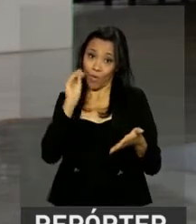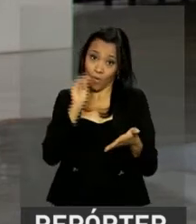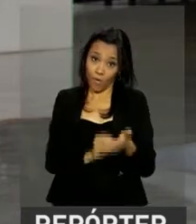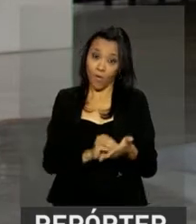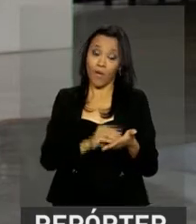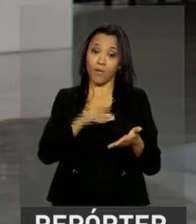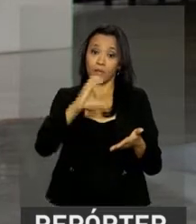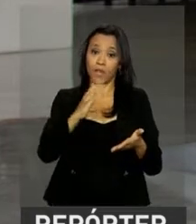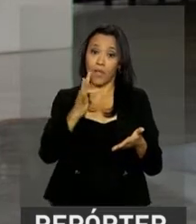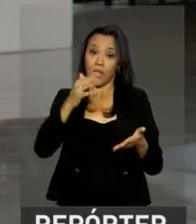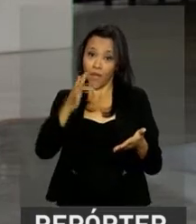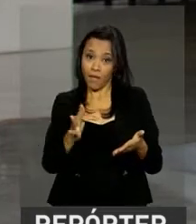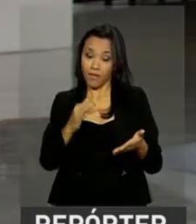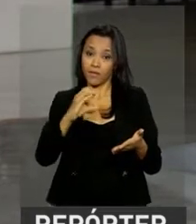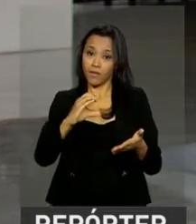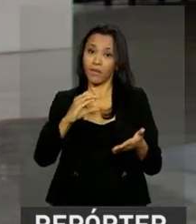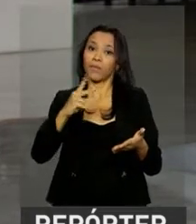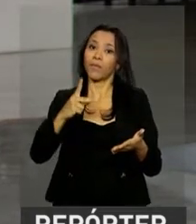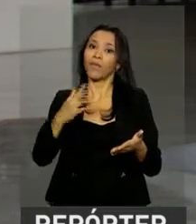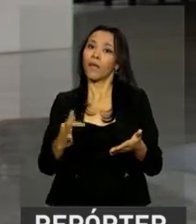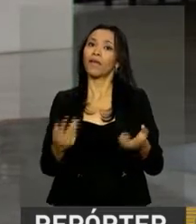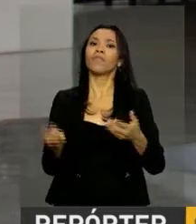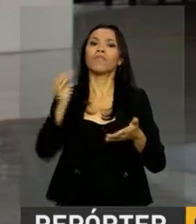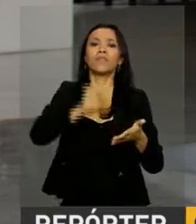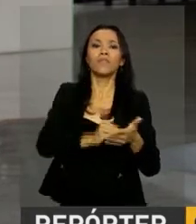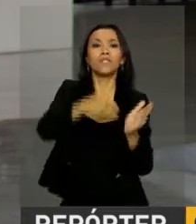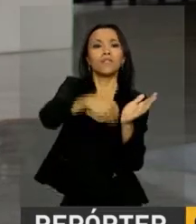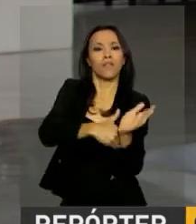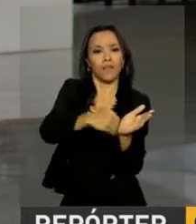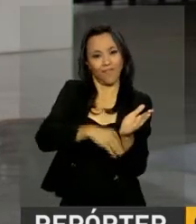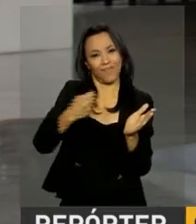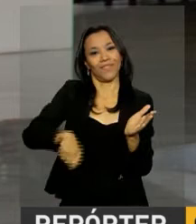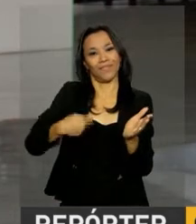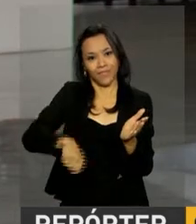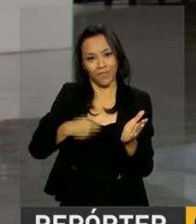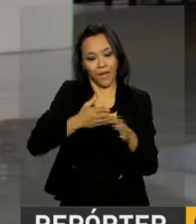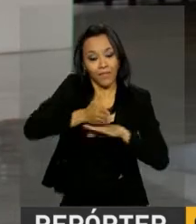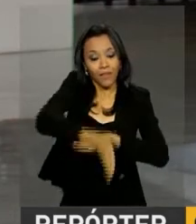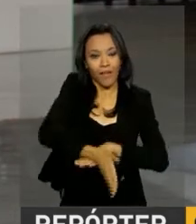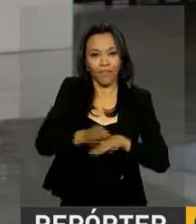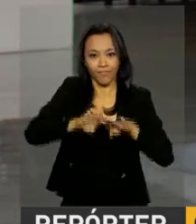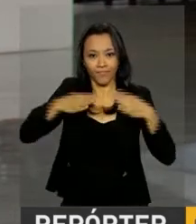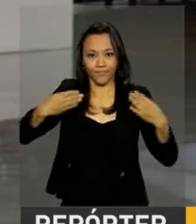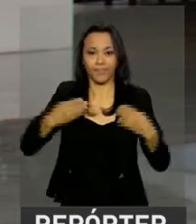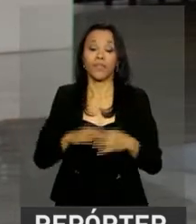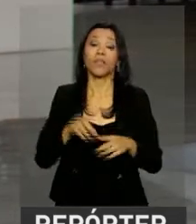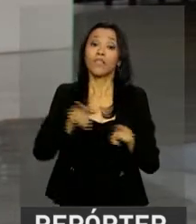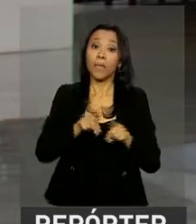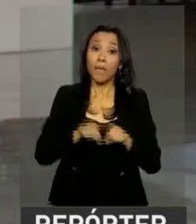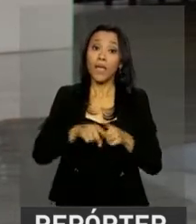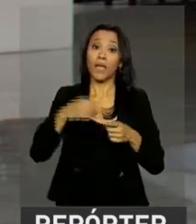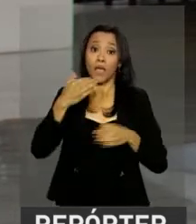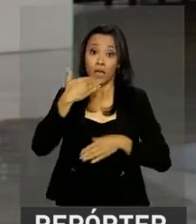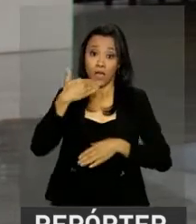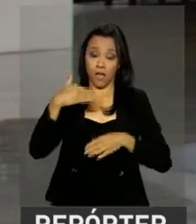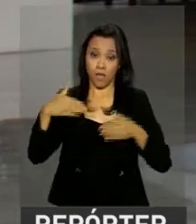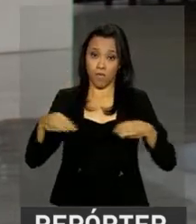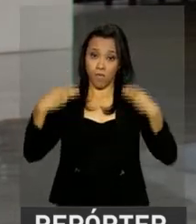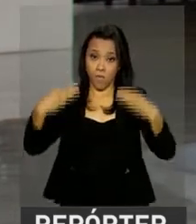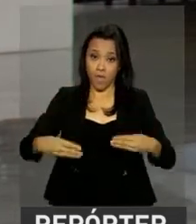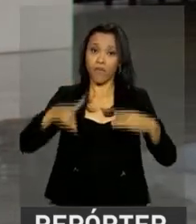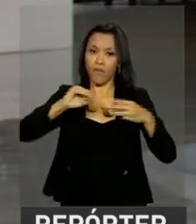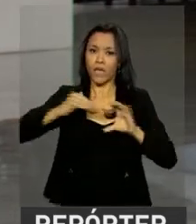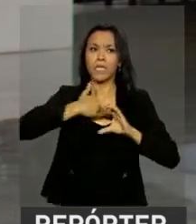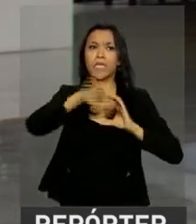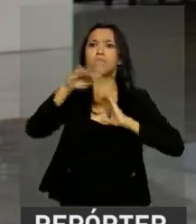cpf ea senha além disso o ministério da educação vai enviar e-mails para os candidatos com as